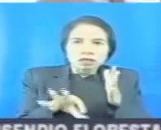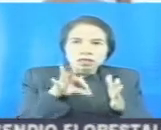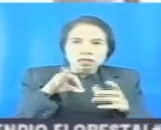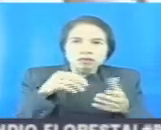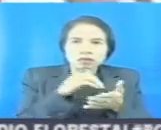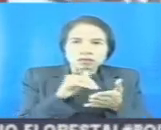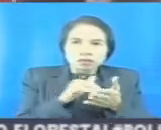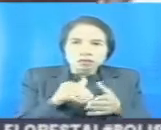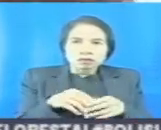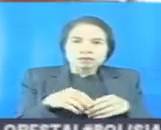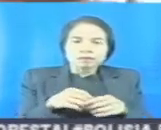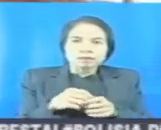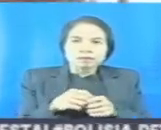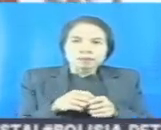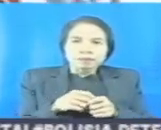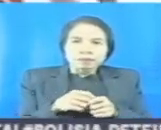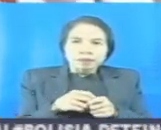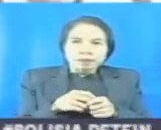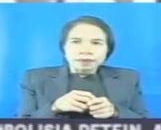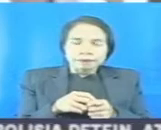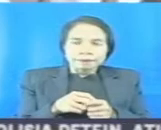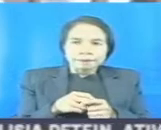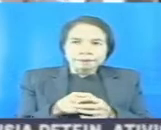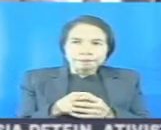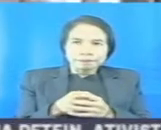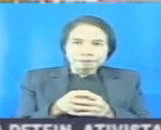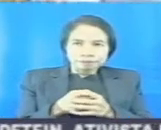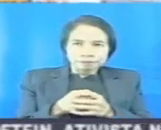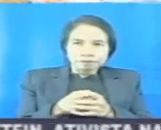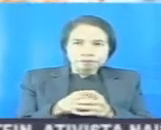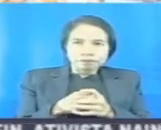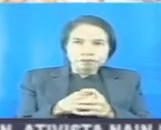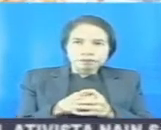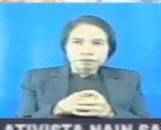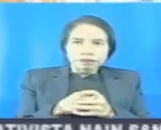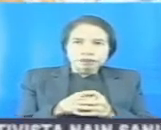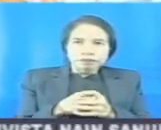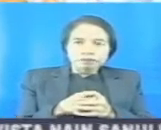a área artesanato Inês das Dores Cidade do Hotel ba Ertateli.